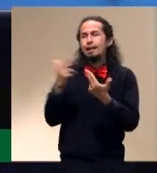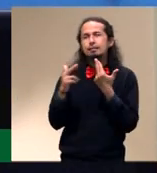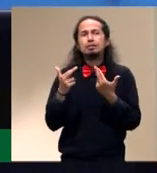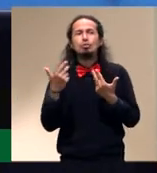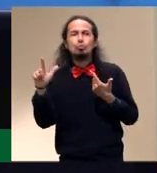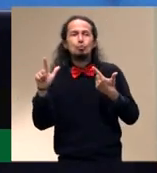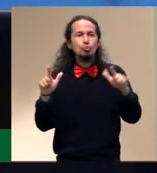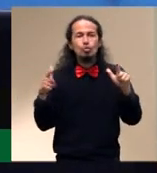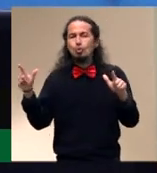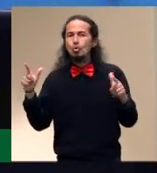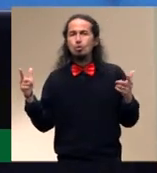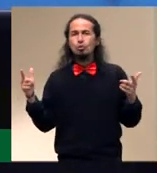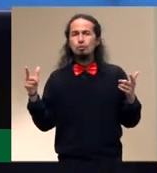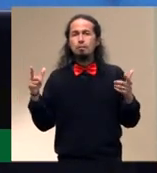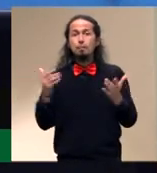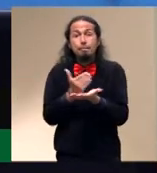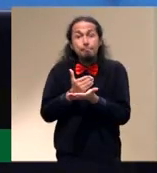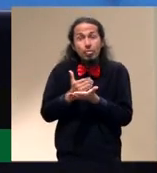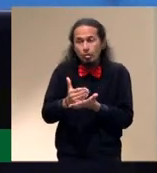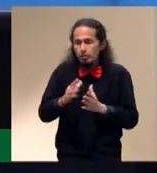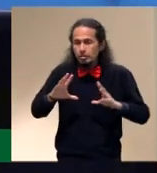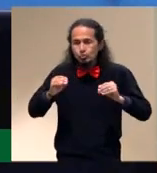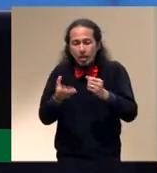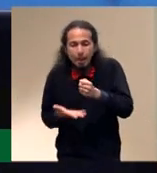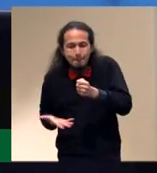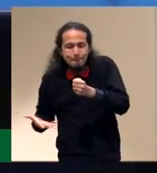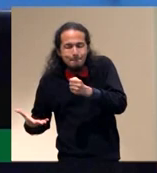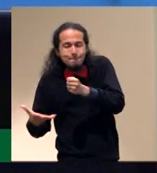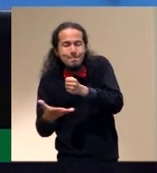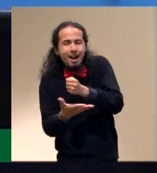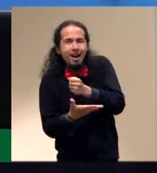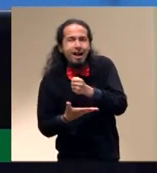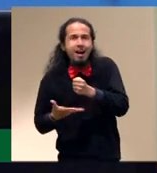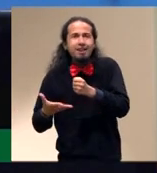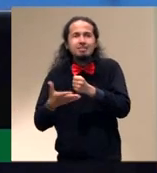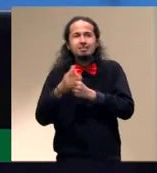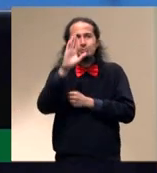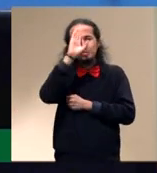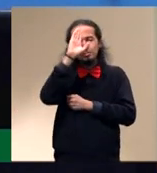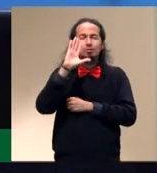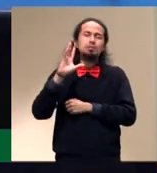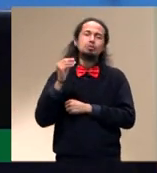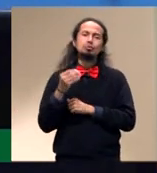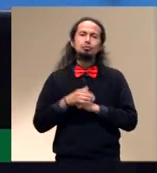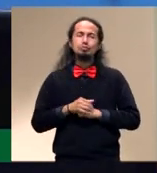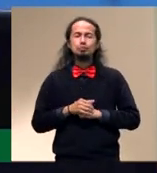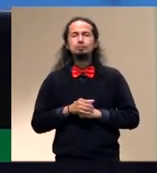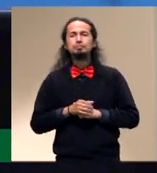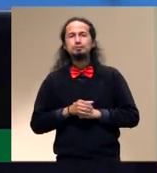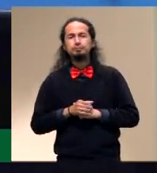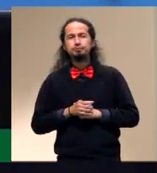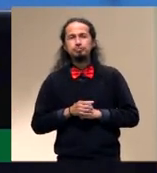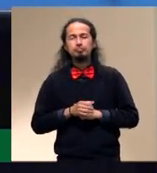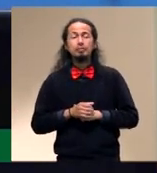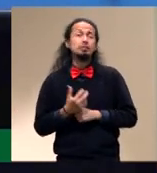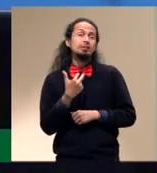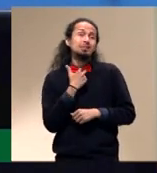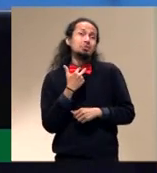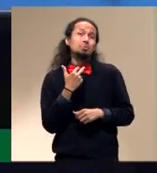é o nosso começo, é a base de tudo. E essa base de tudo não pode, ao meu ver, voltando